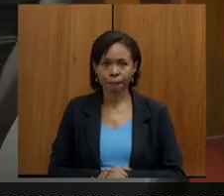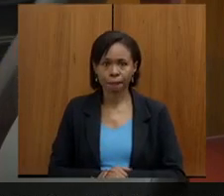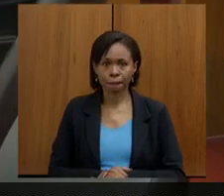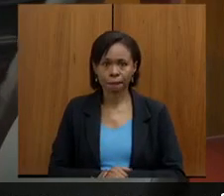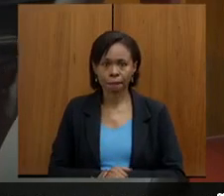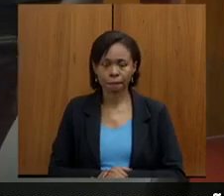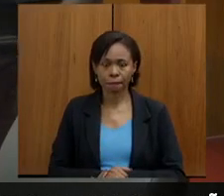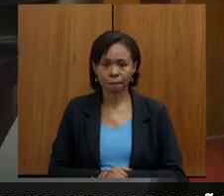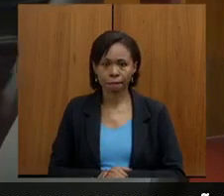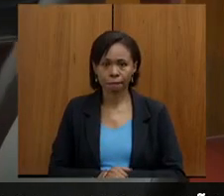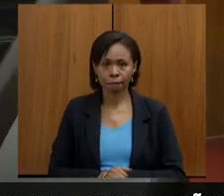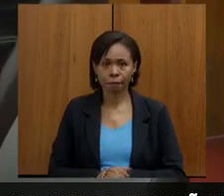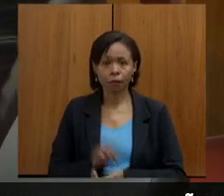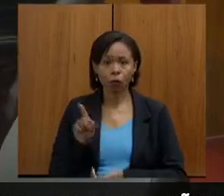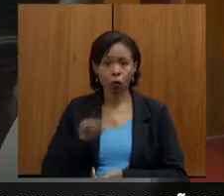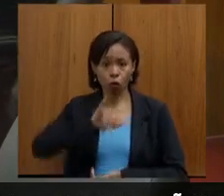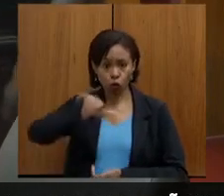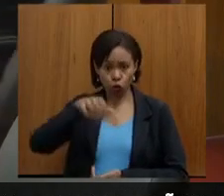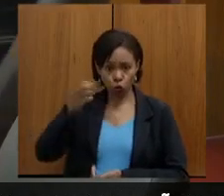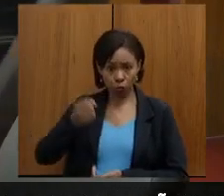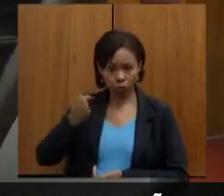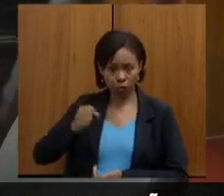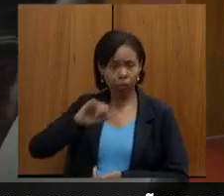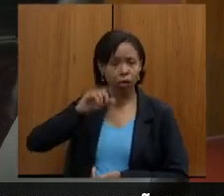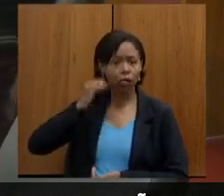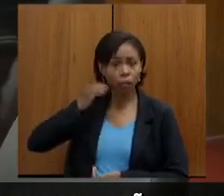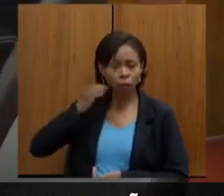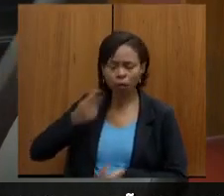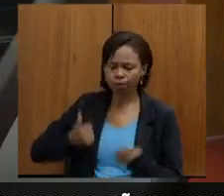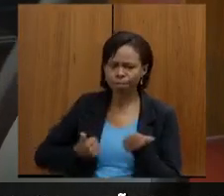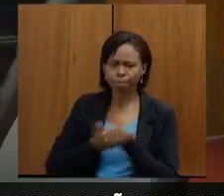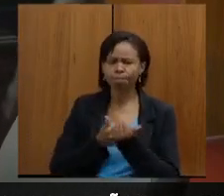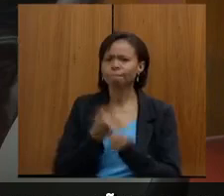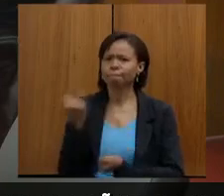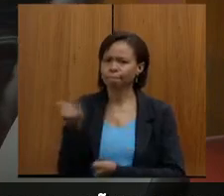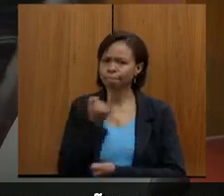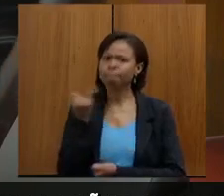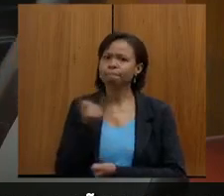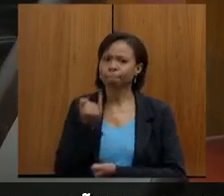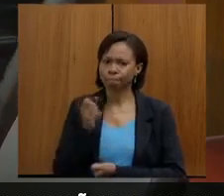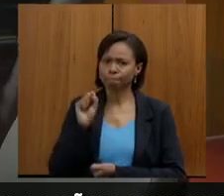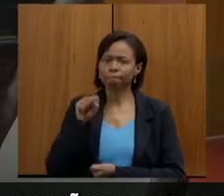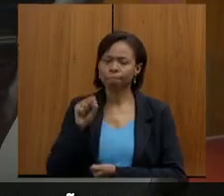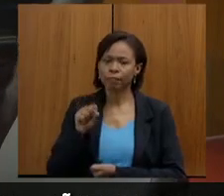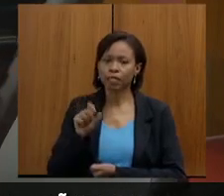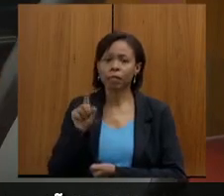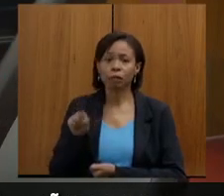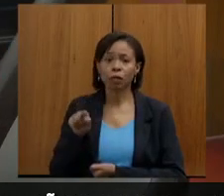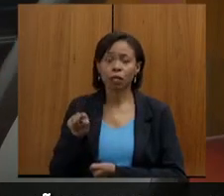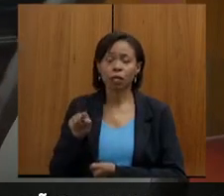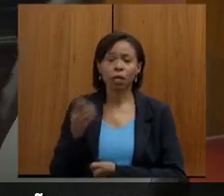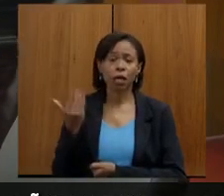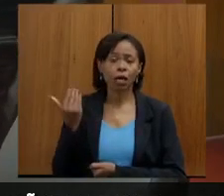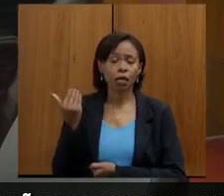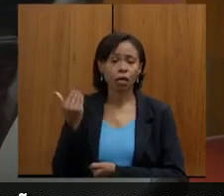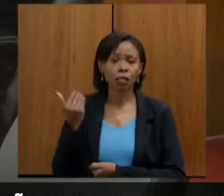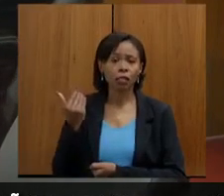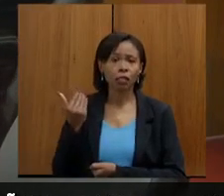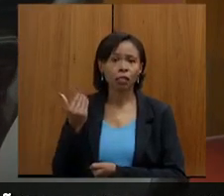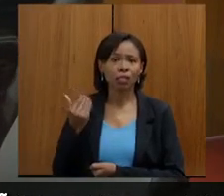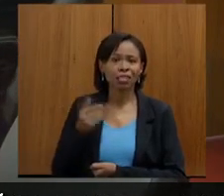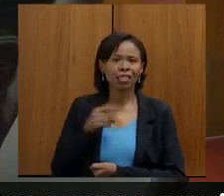Oi e o apoio do deputado João Leite é de fundamental importância nesse processo e o comandante ele foi habilidade pelo